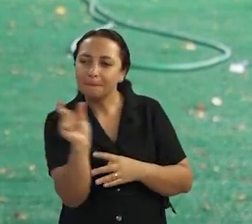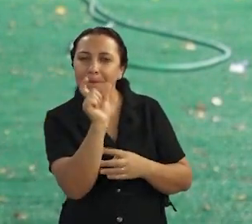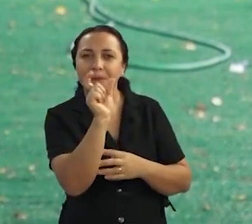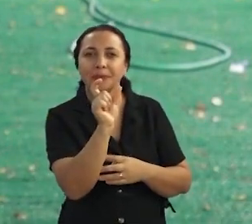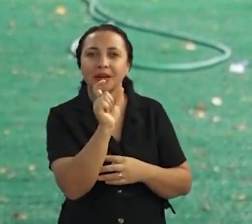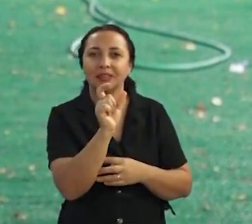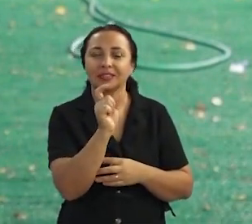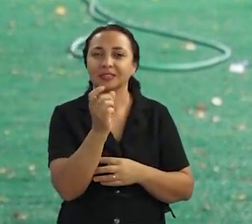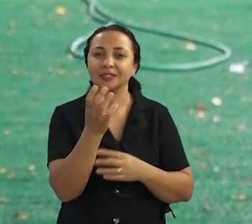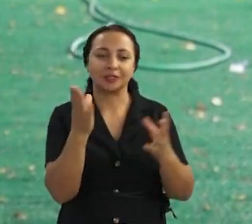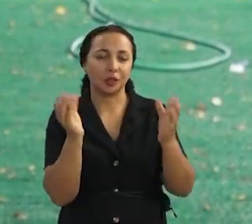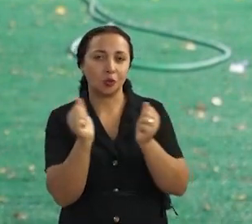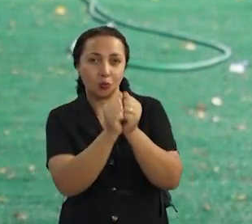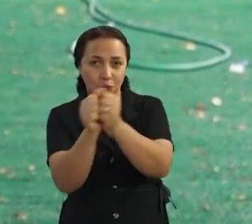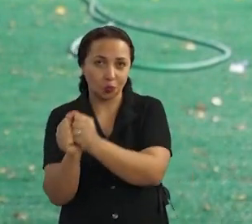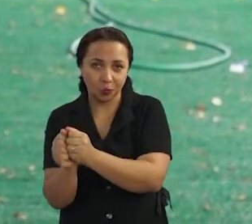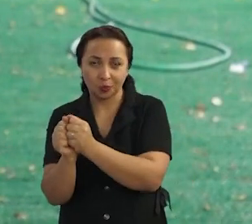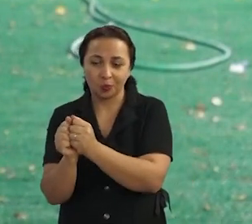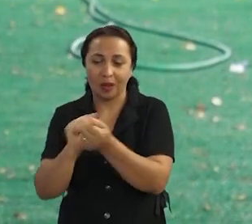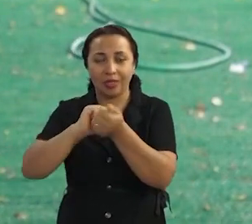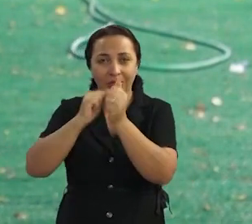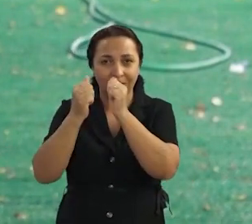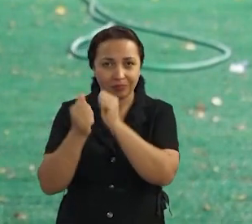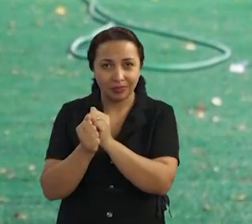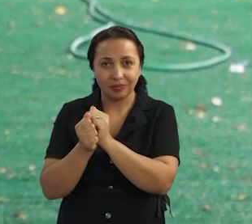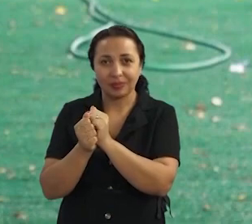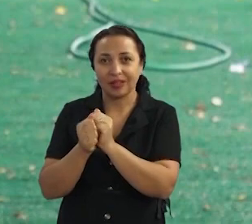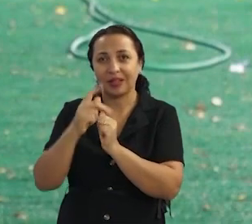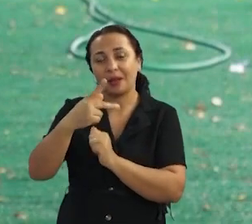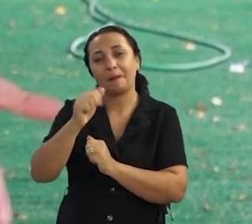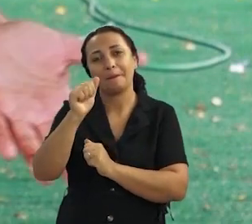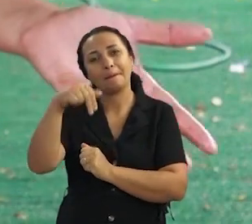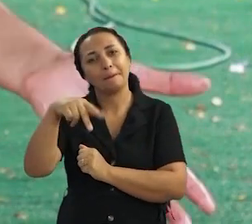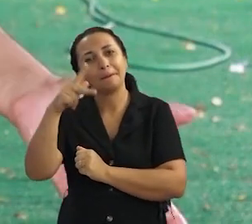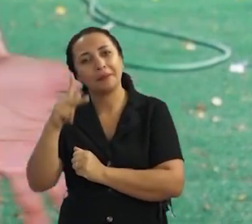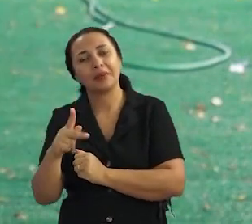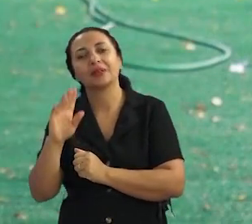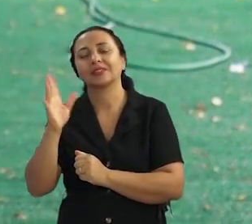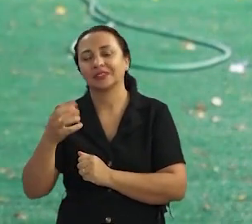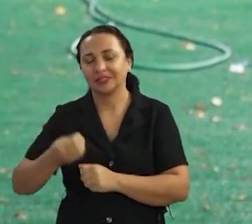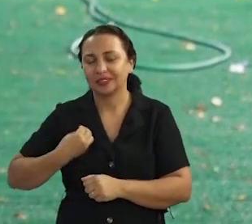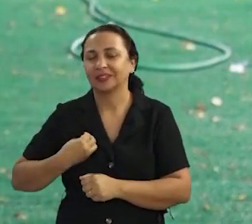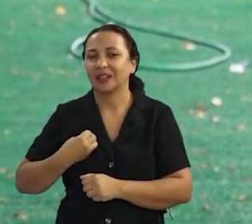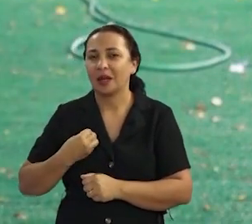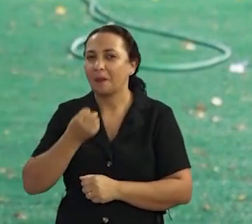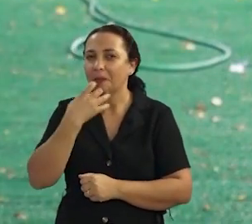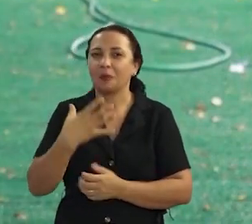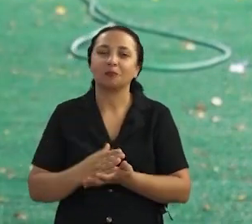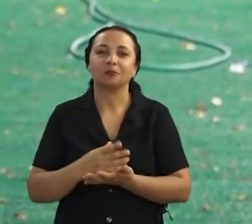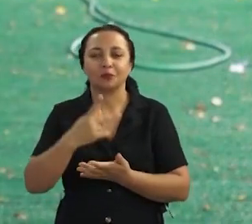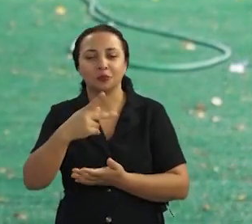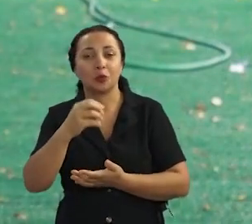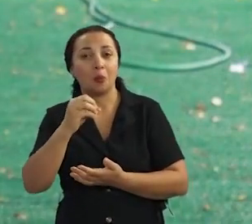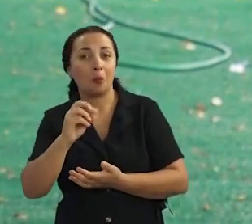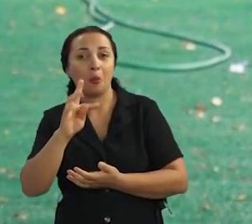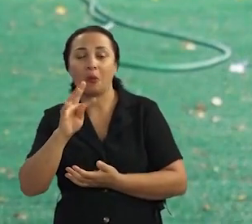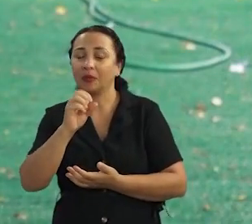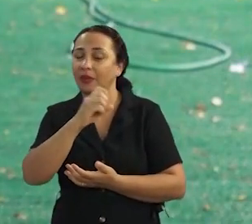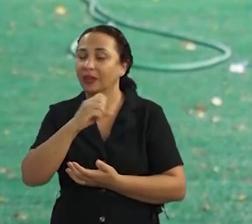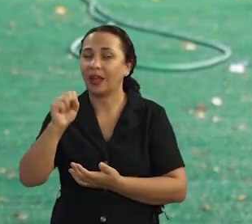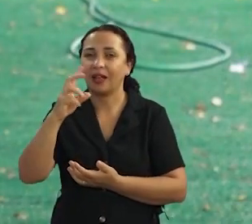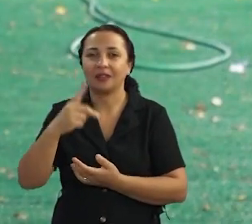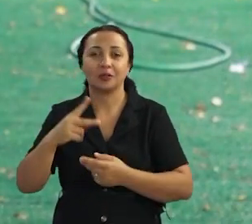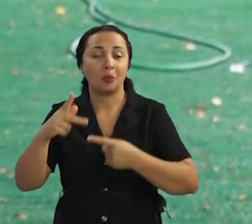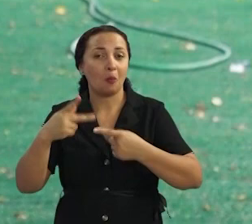da composição do alimento ser oriunda de punk, já está incrementando em potássio,